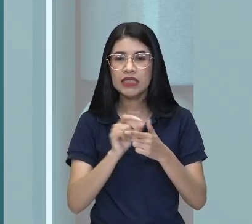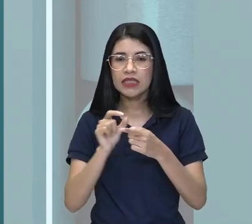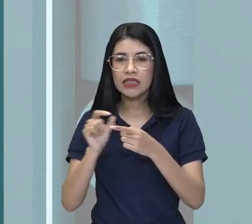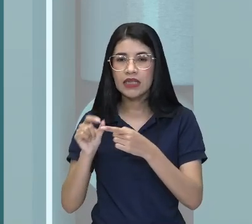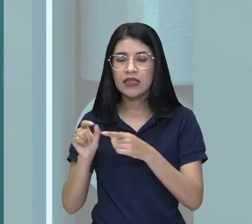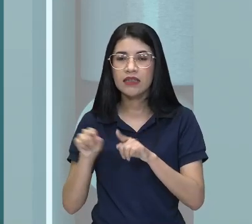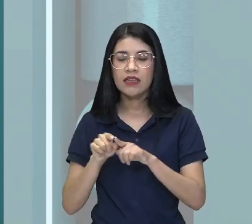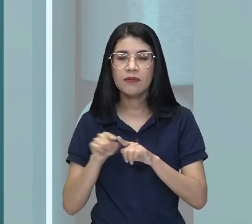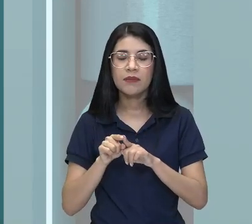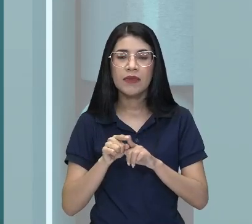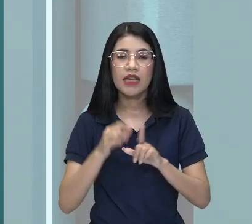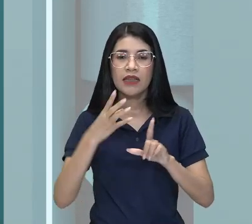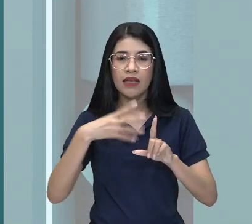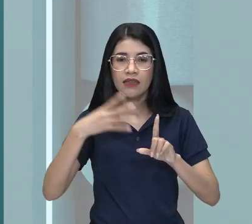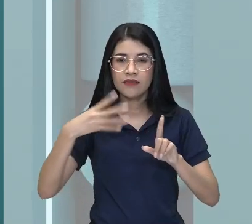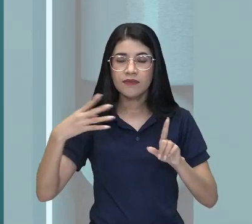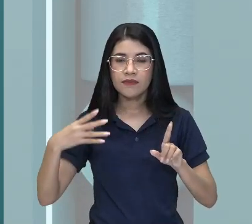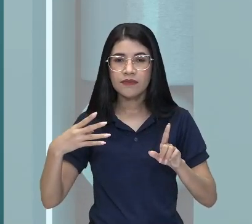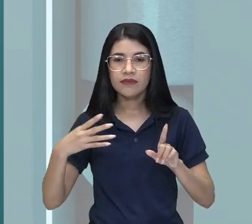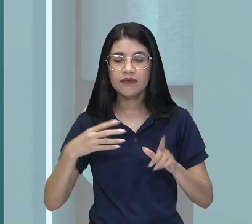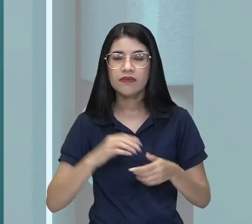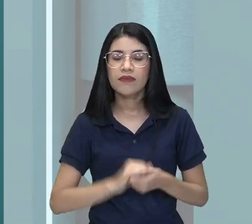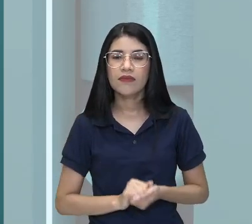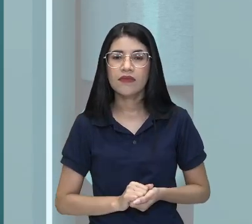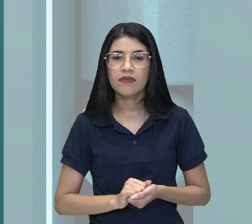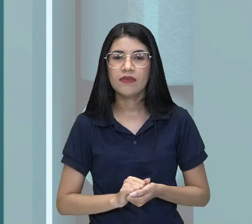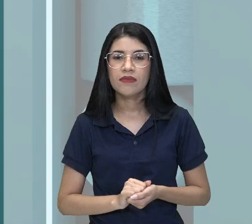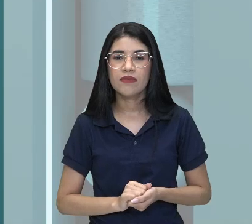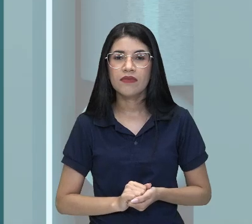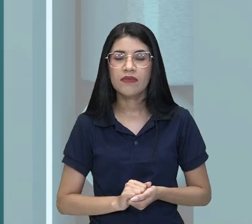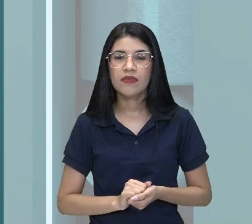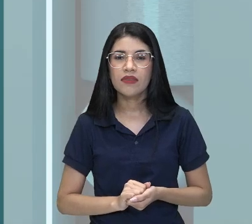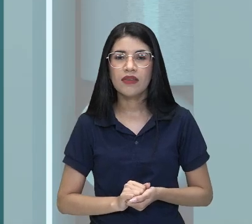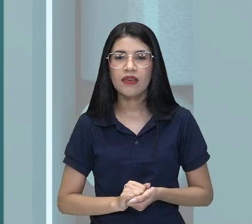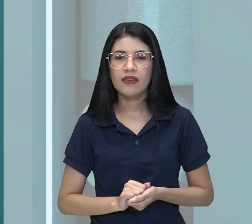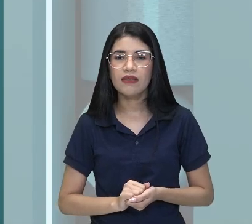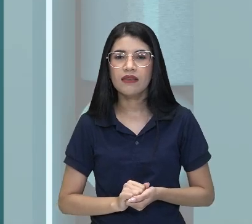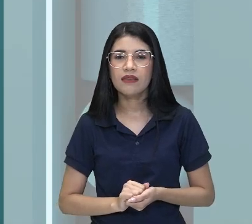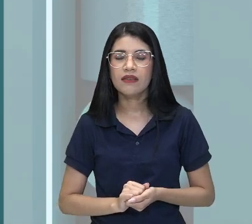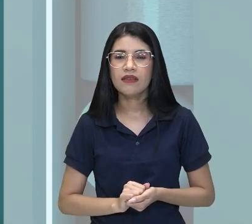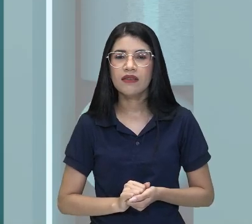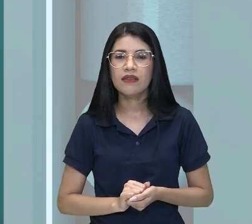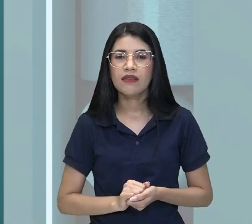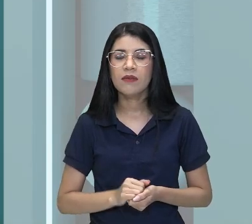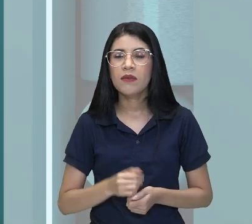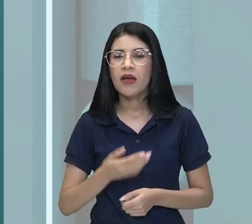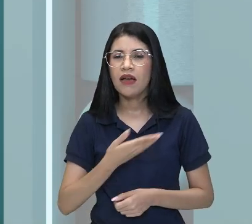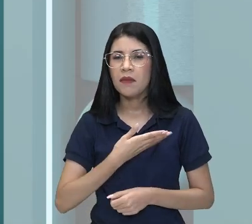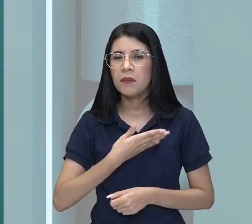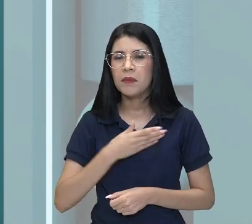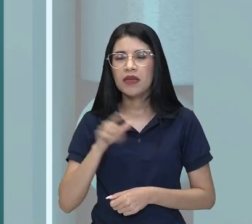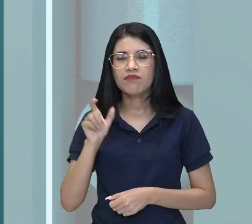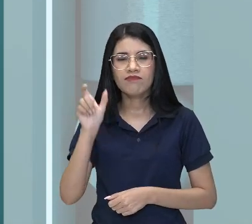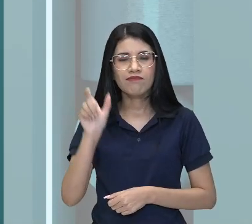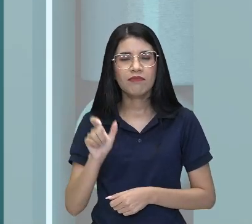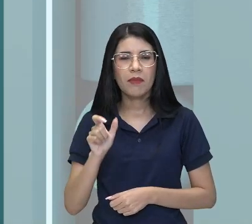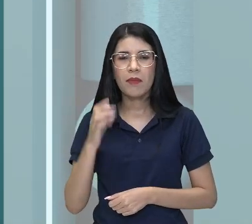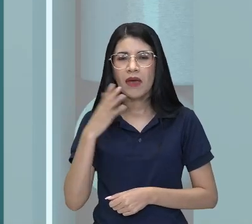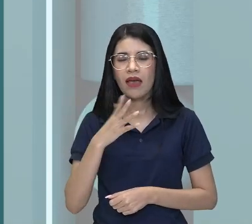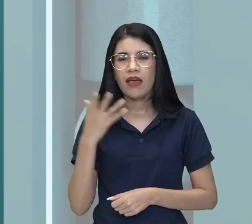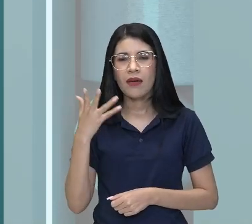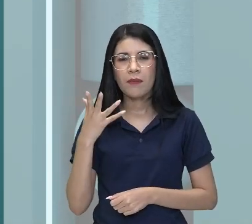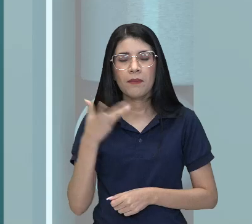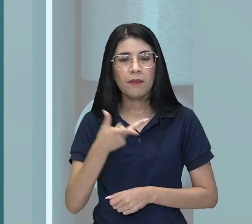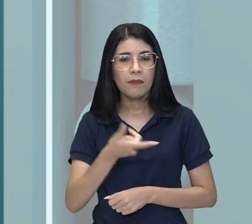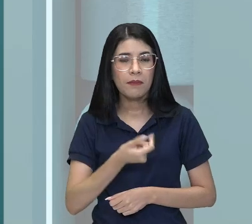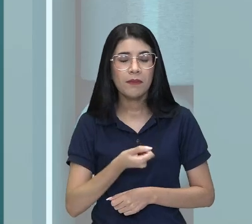na Netflix, que é a Neuriza Figueira, uma grande amiga e uma atriz maravilhosa. Vamos ver o